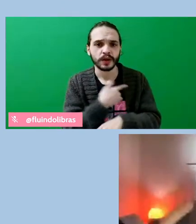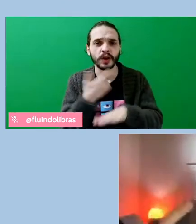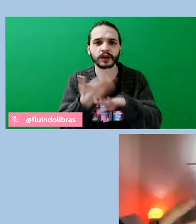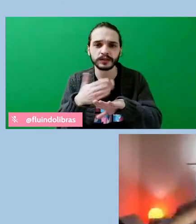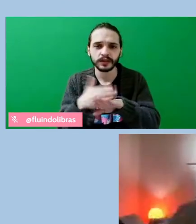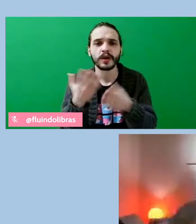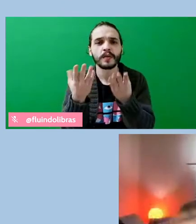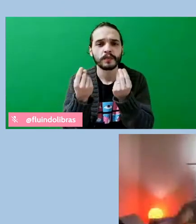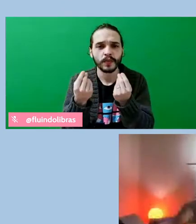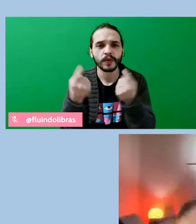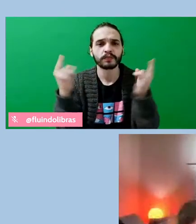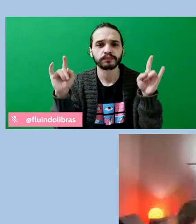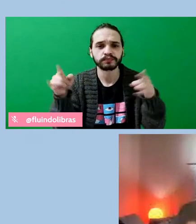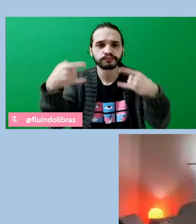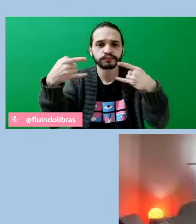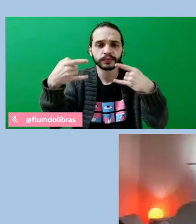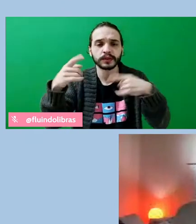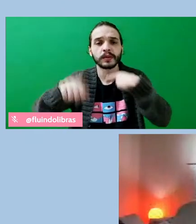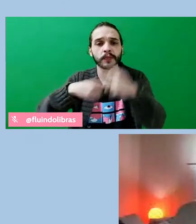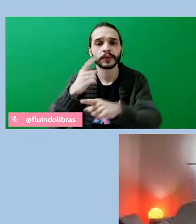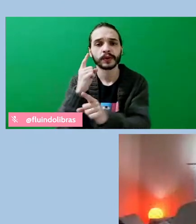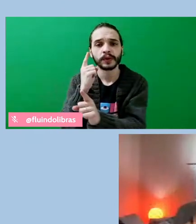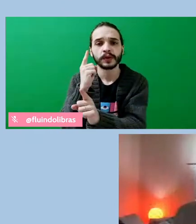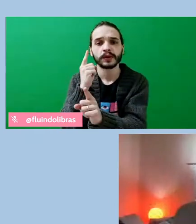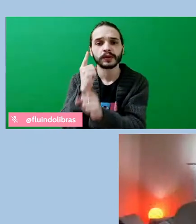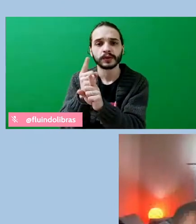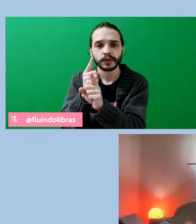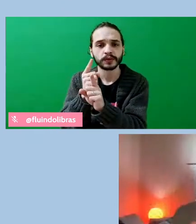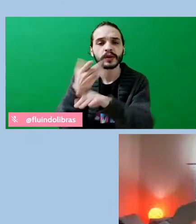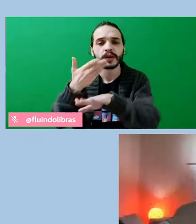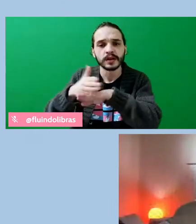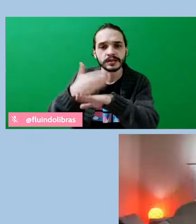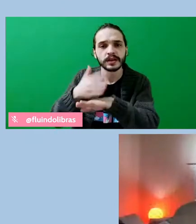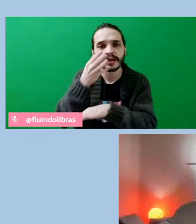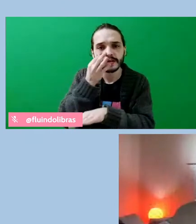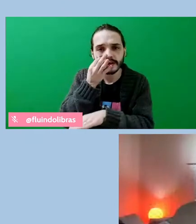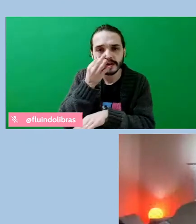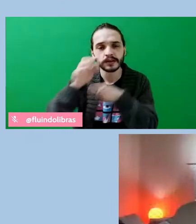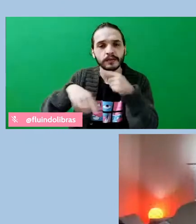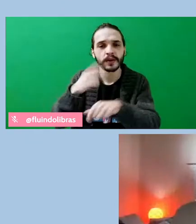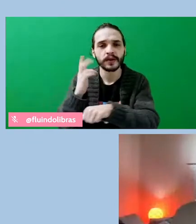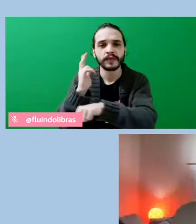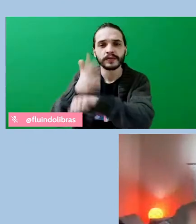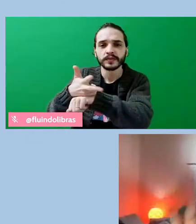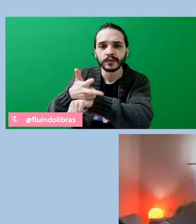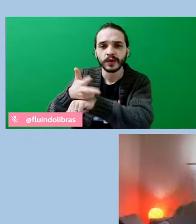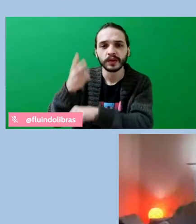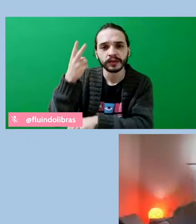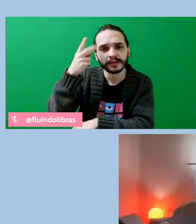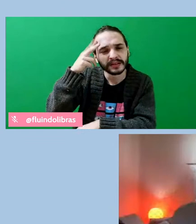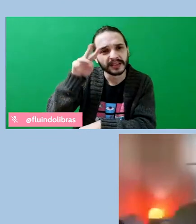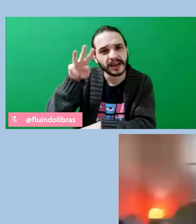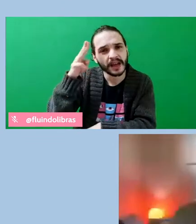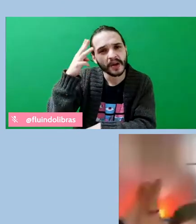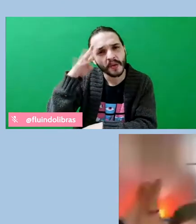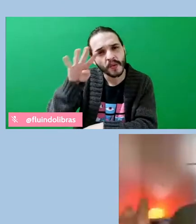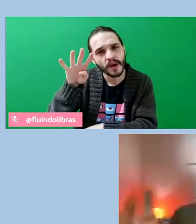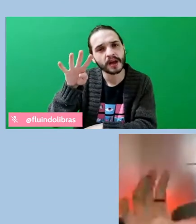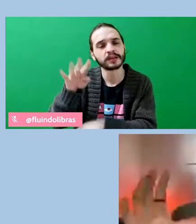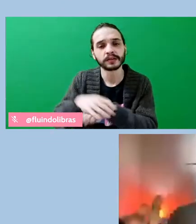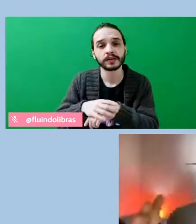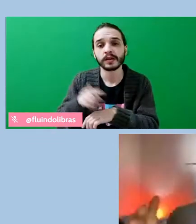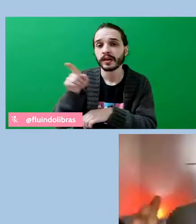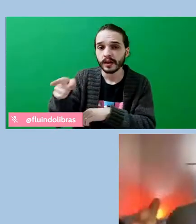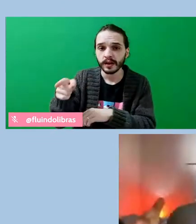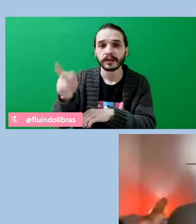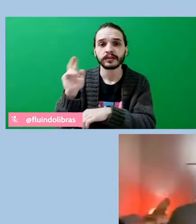ensaiou mais ao vivo e filmou durante 3 ou 4 dias. E esse registro que vocês viram agora é quase que integralmente